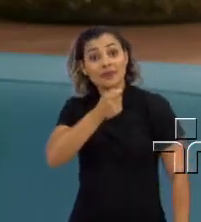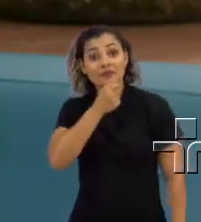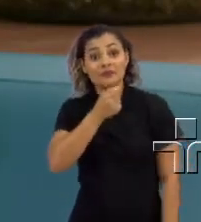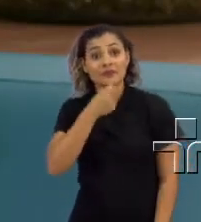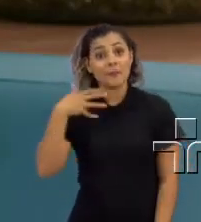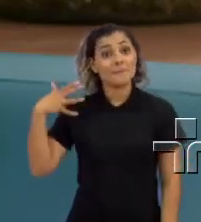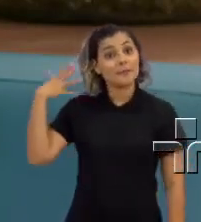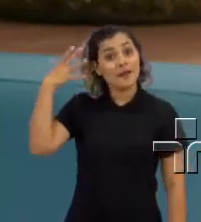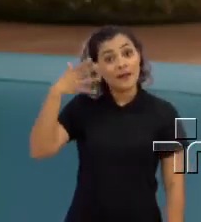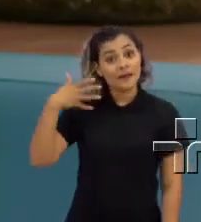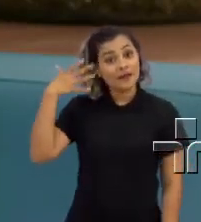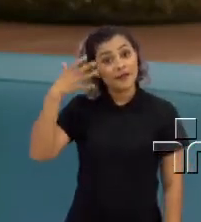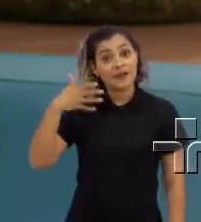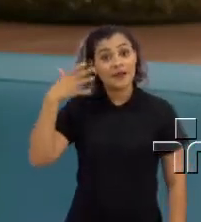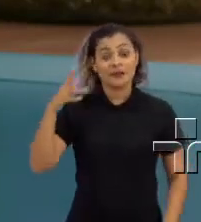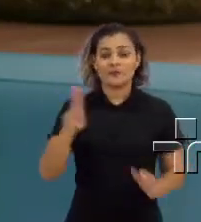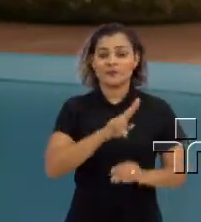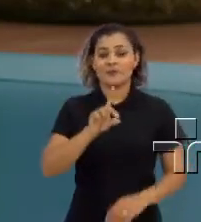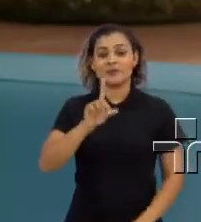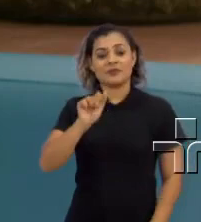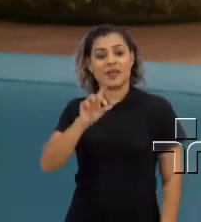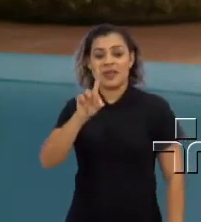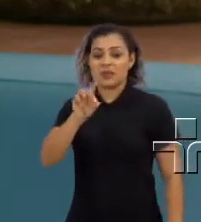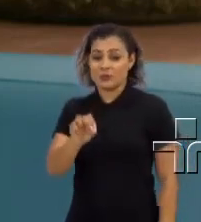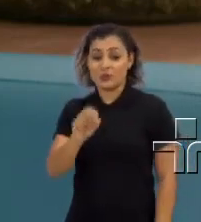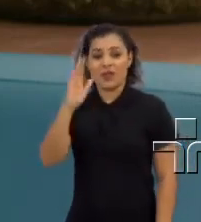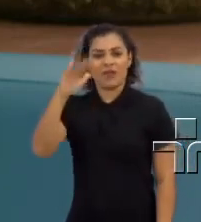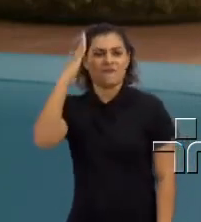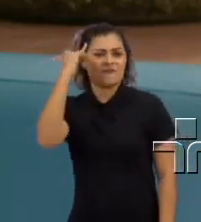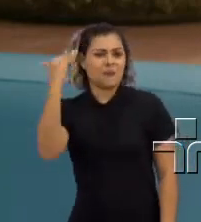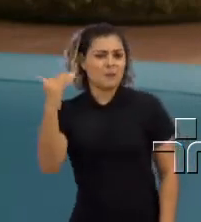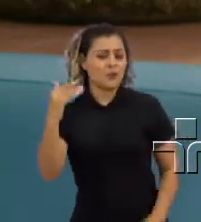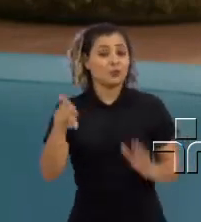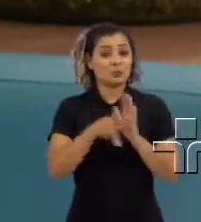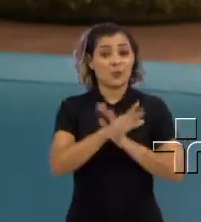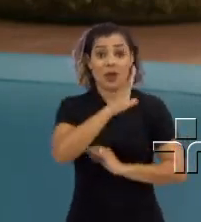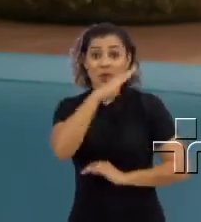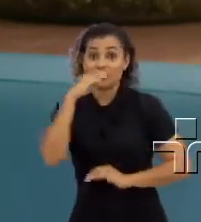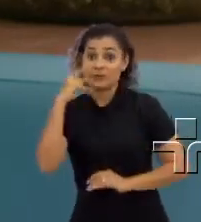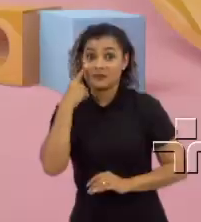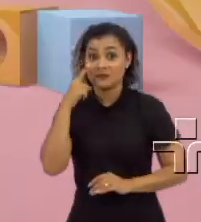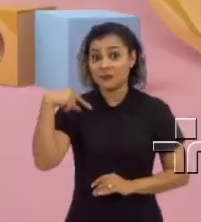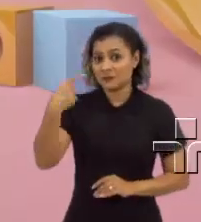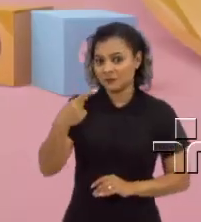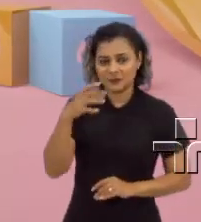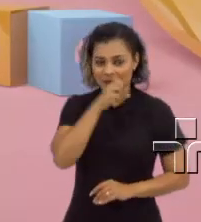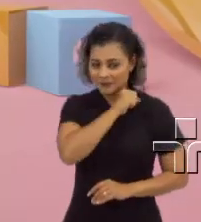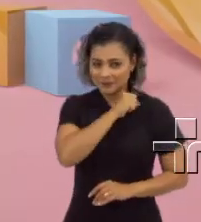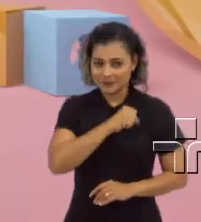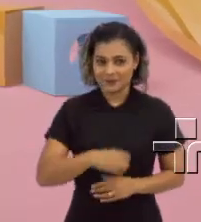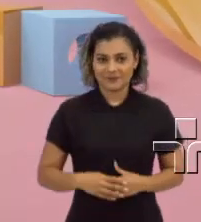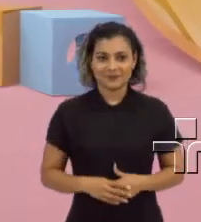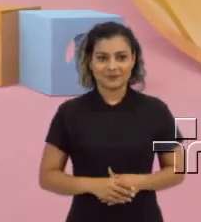o palestrante Dado Schneider, que faz sucesso entre os adolescentes.